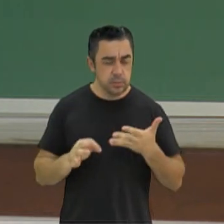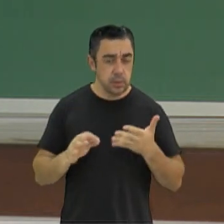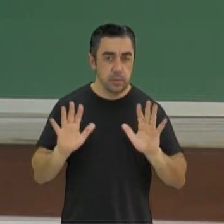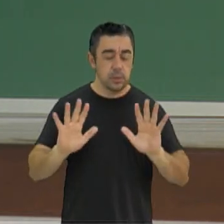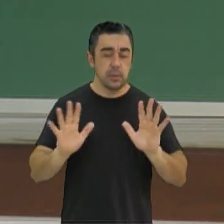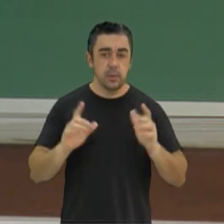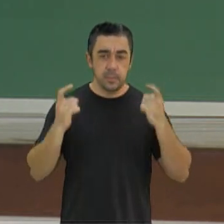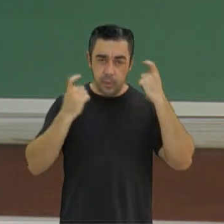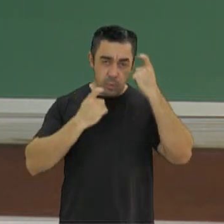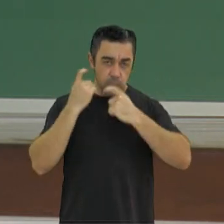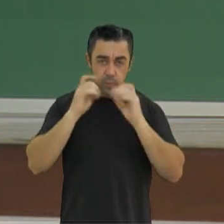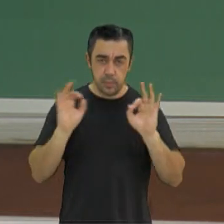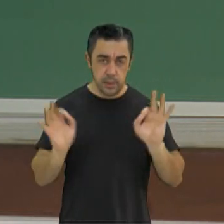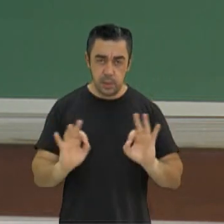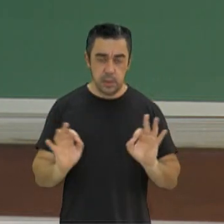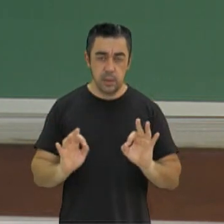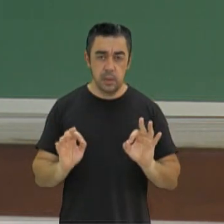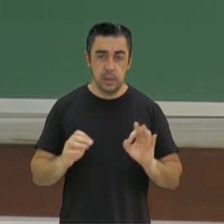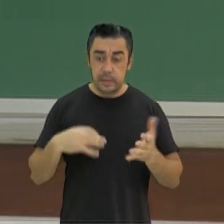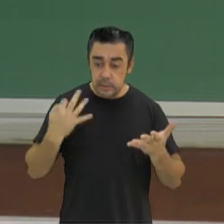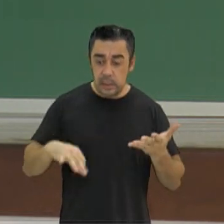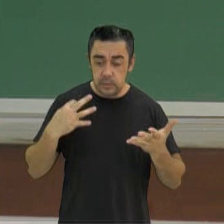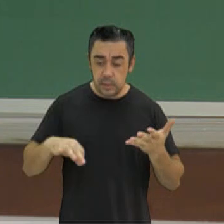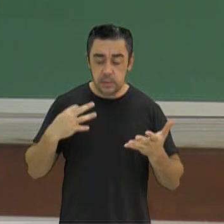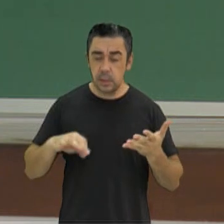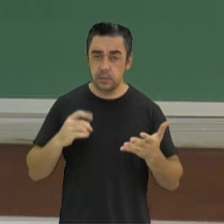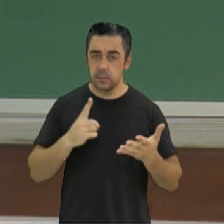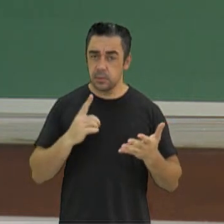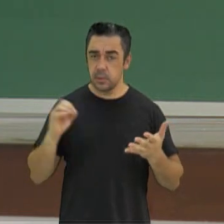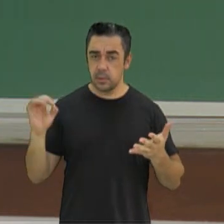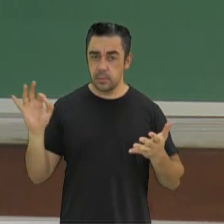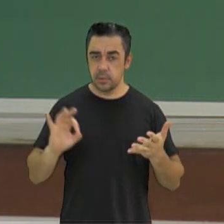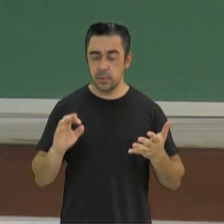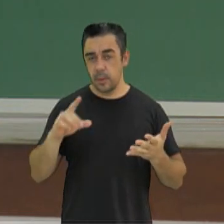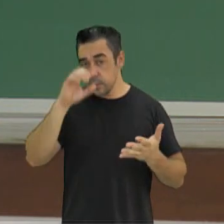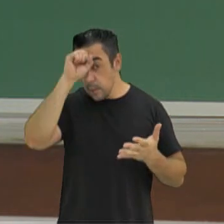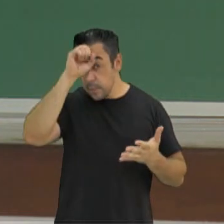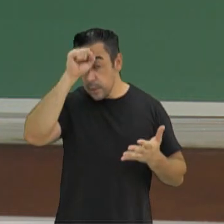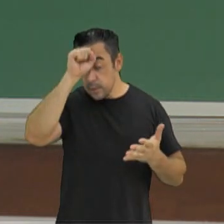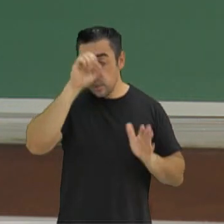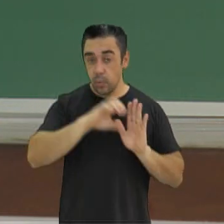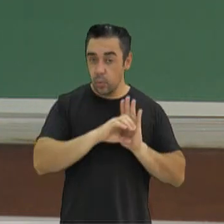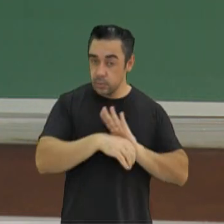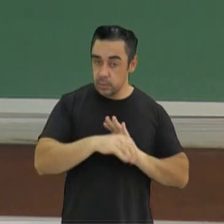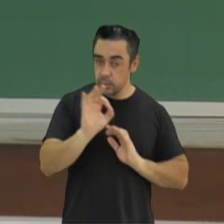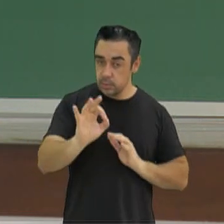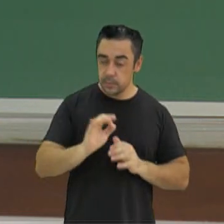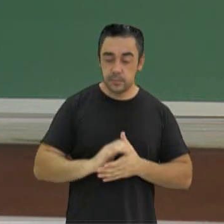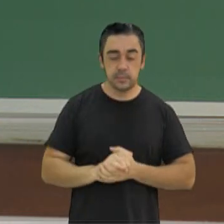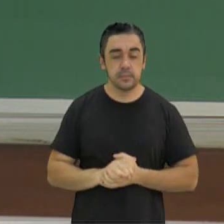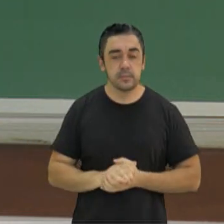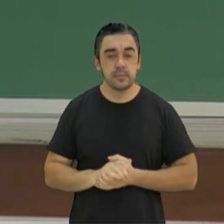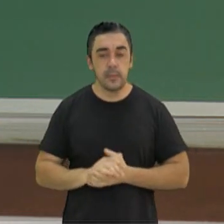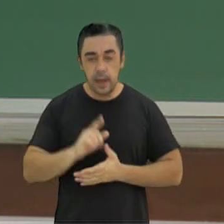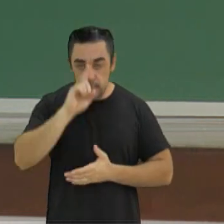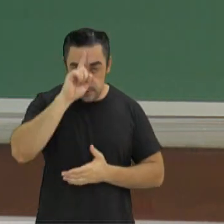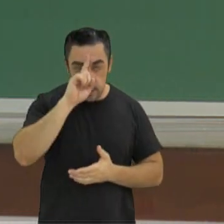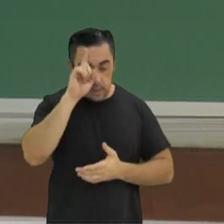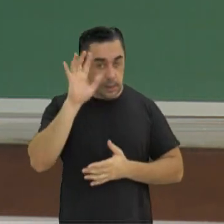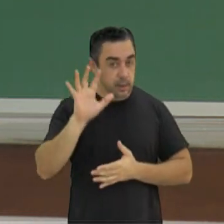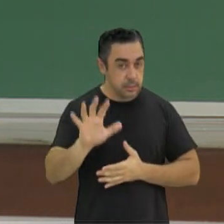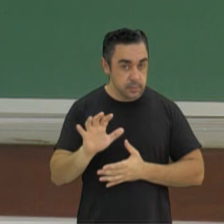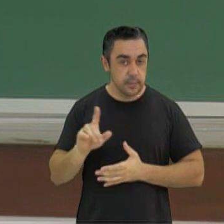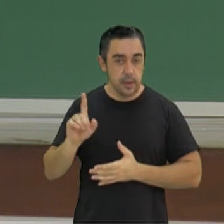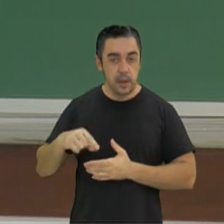hora de você estar querendo acertar 100%, é hora de você aprender o conceito. Muito bem então, a ideia é,